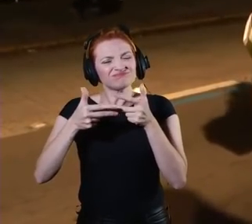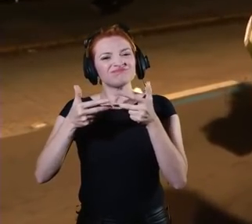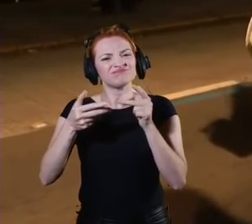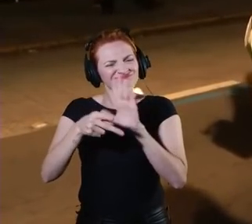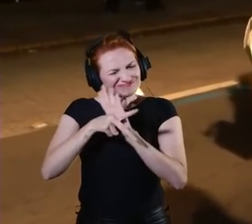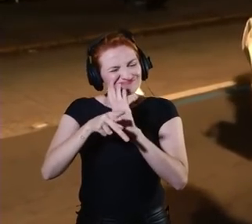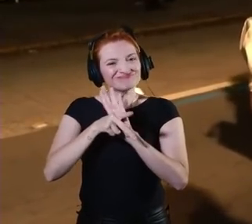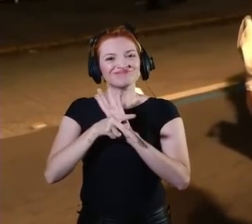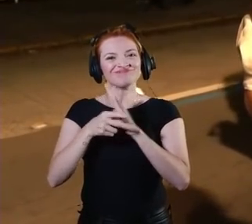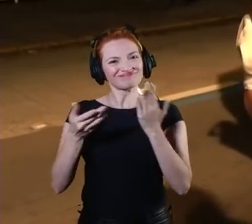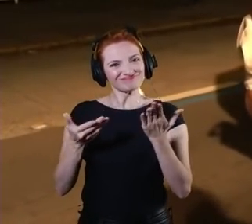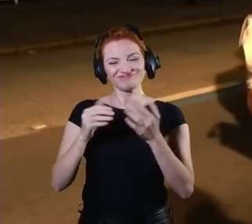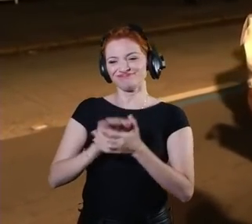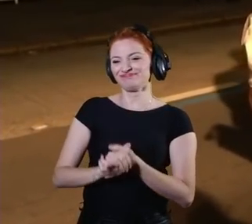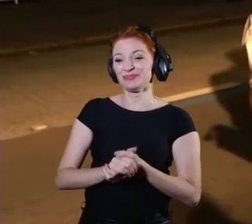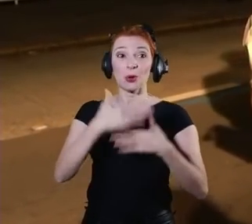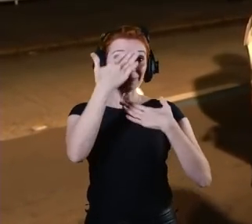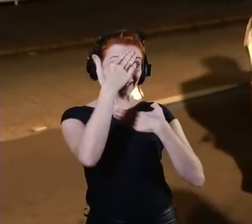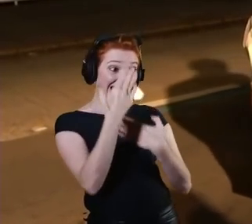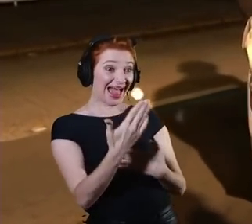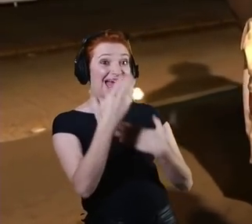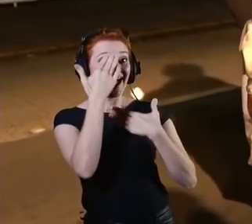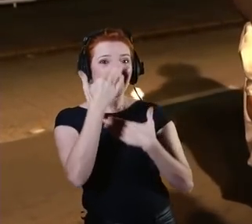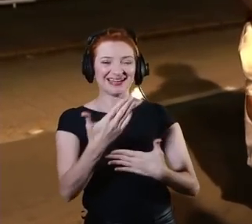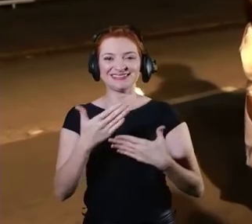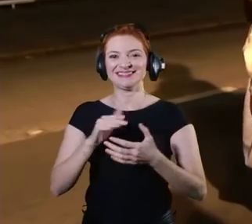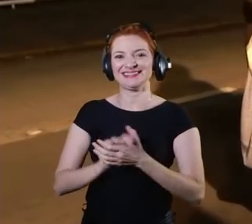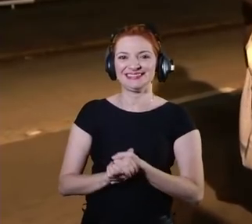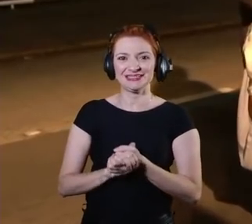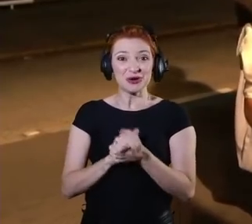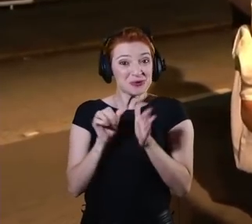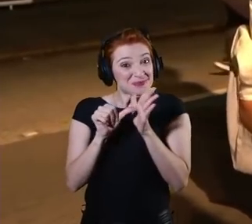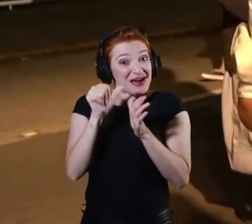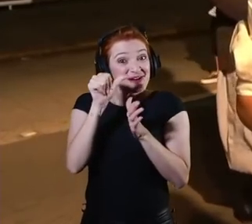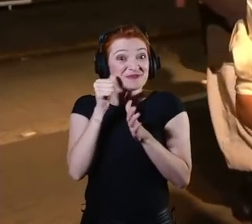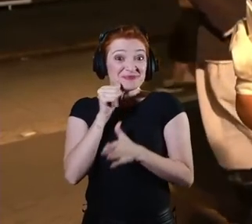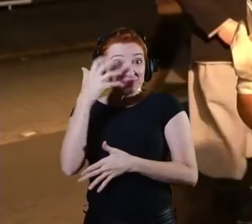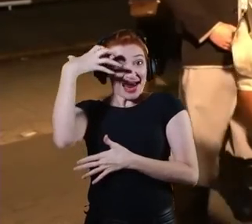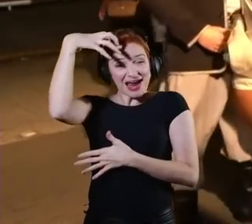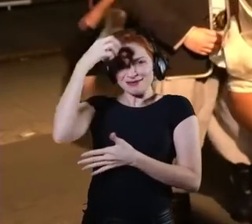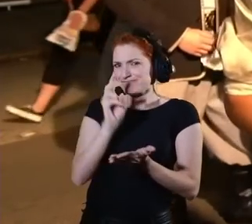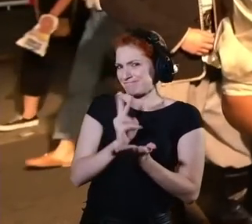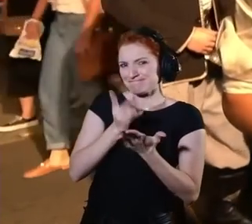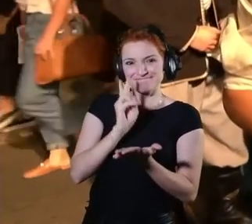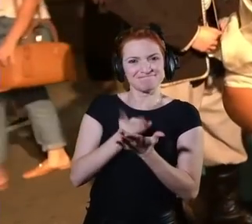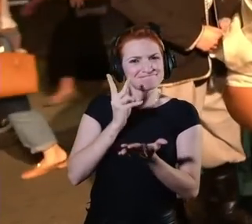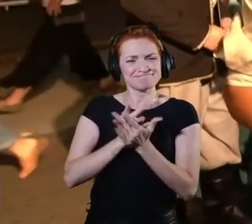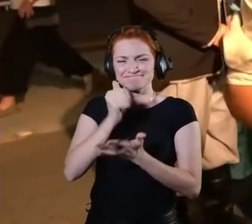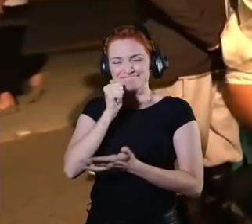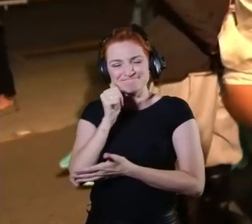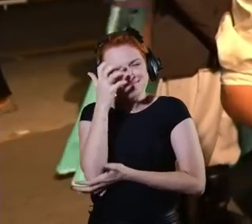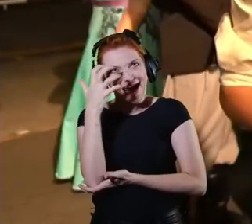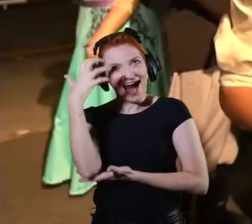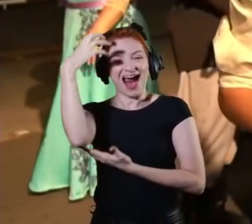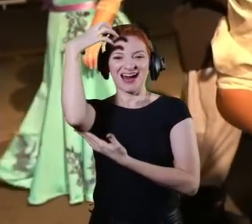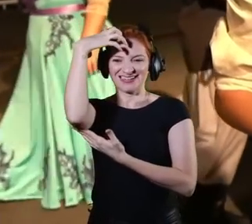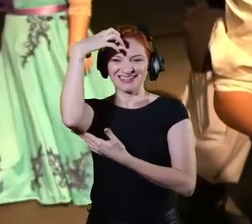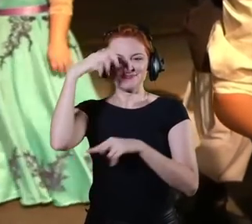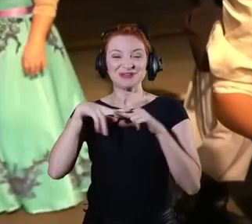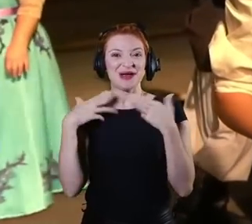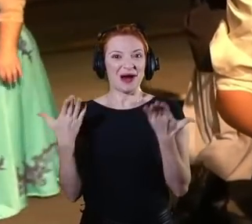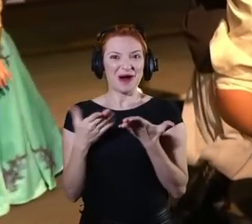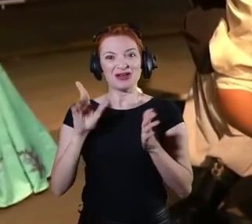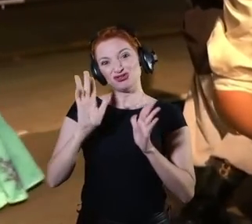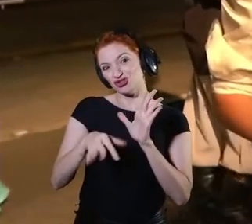manual. Muito obrigada, Roberta. Thales, uma vez rainha, sempre rainha da Festa da Uva. E eu já estou aqui, ó, com a minha